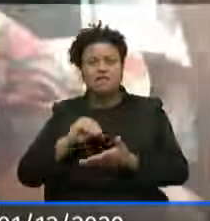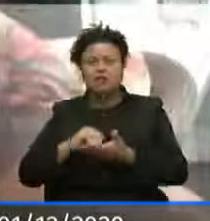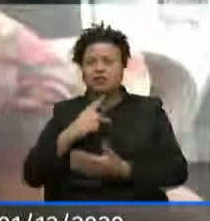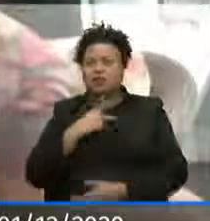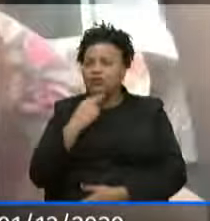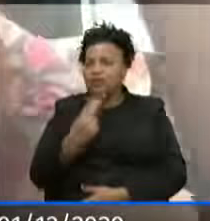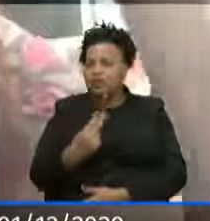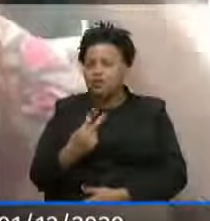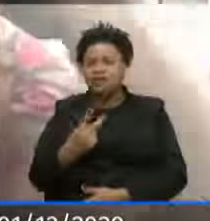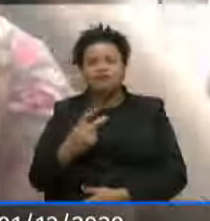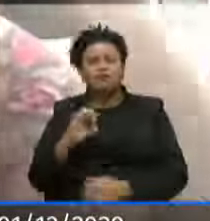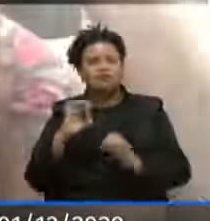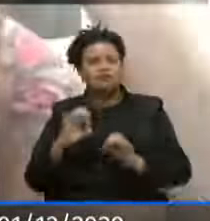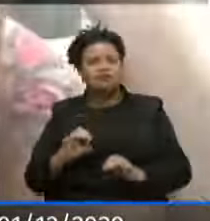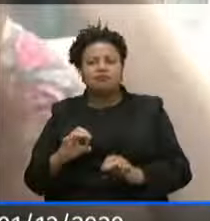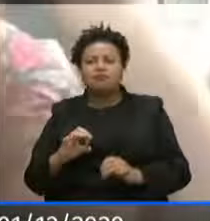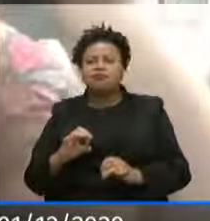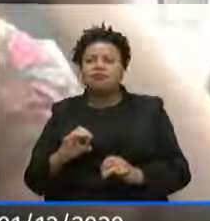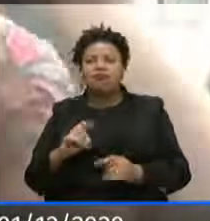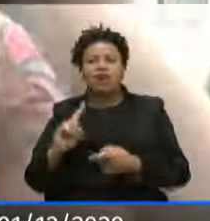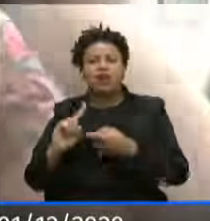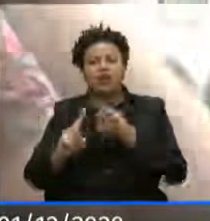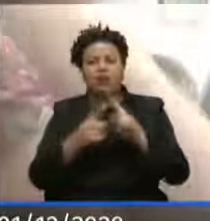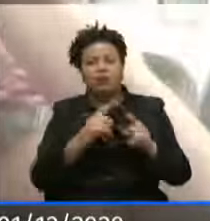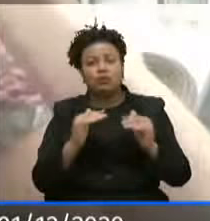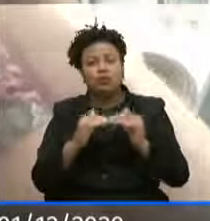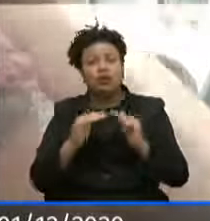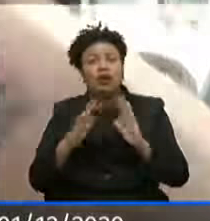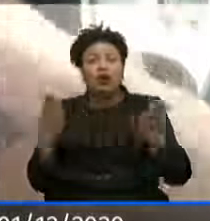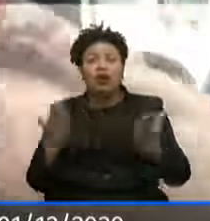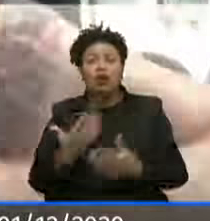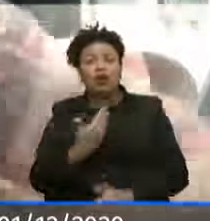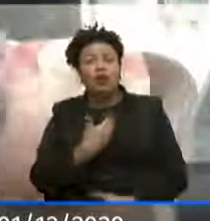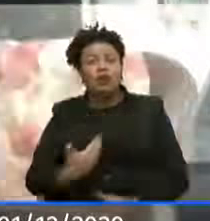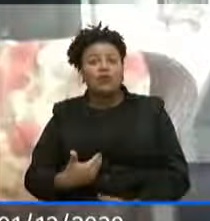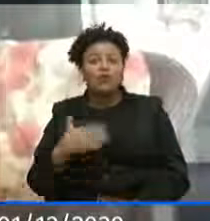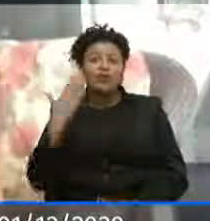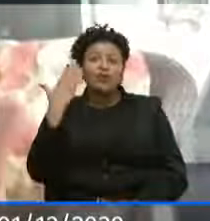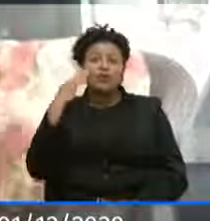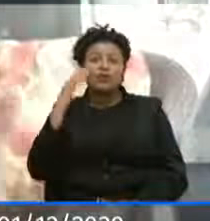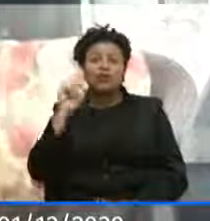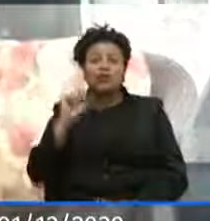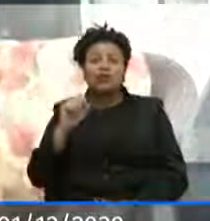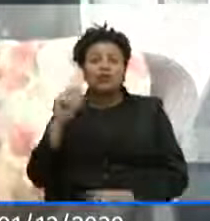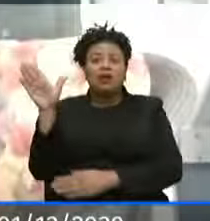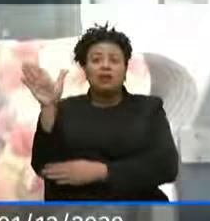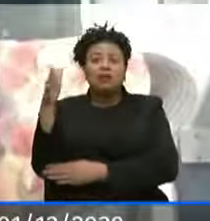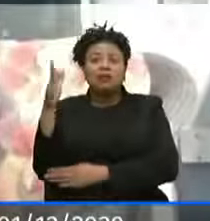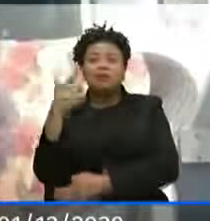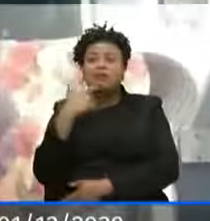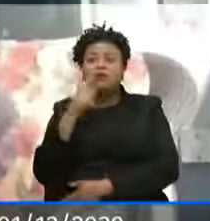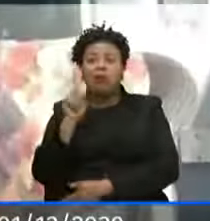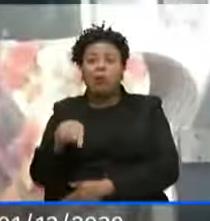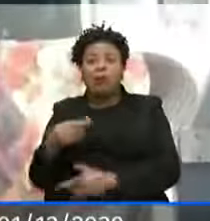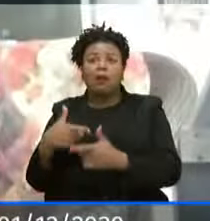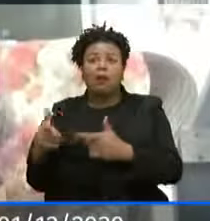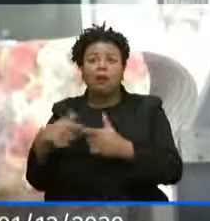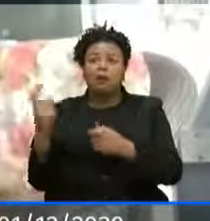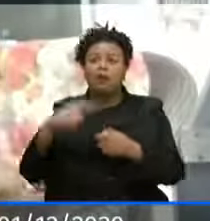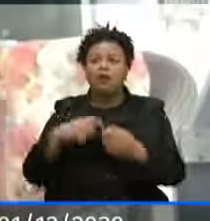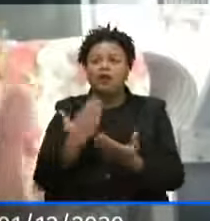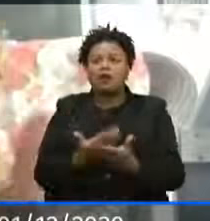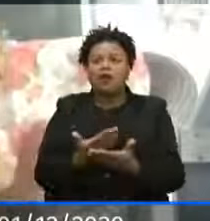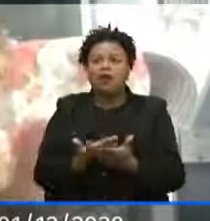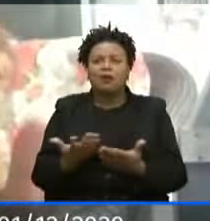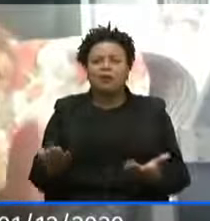escuta, absoluto acordo. Agora o governo do estado entendeu que bandeira vermelha não é problema para voltar às